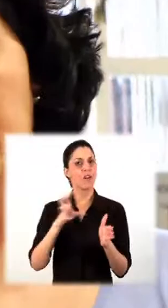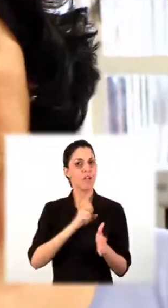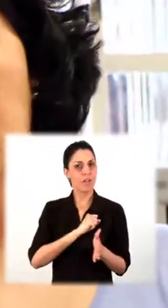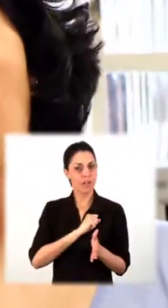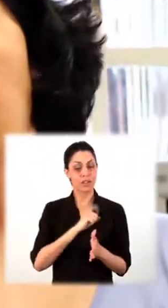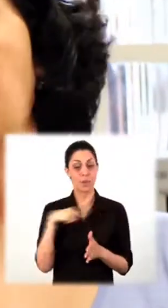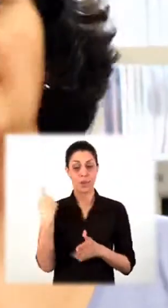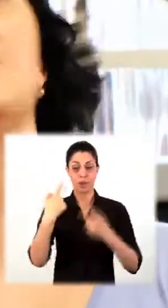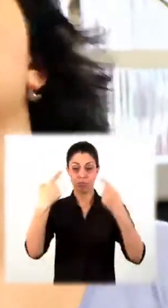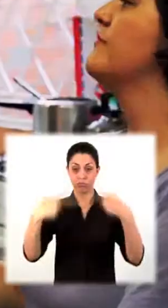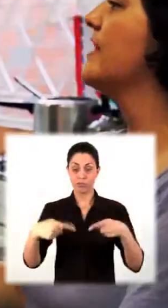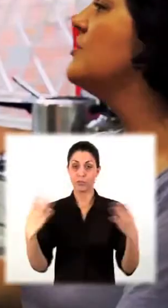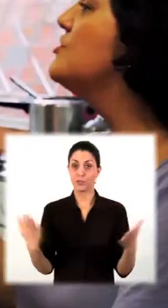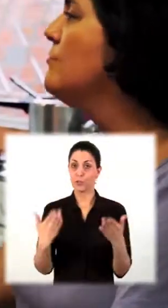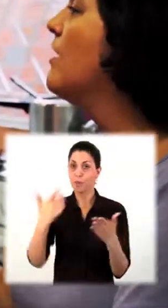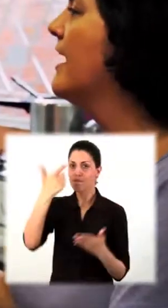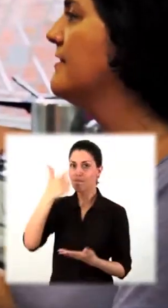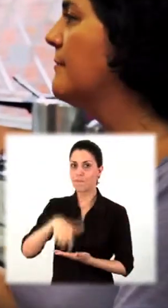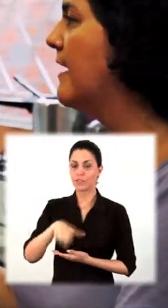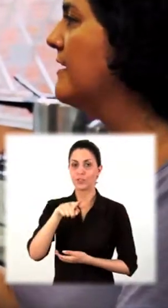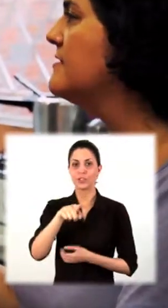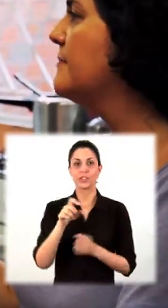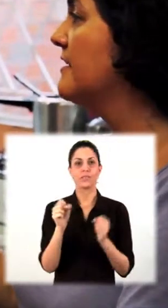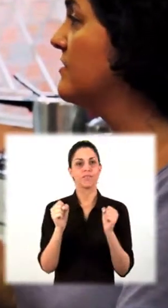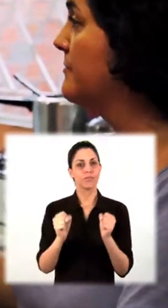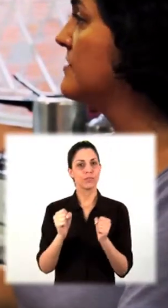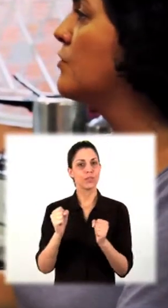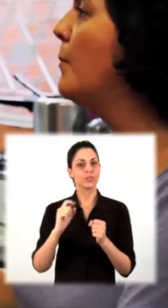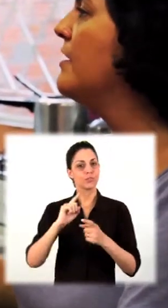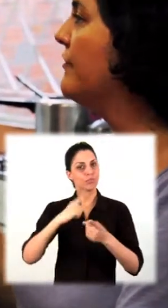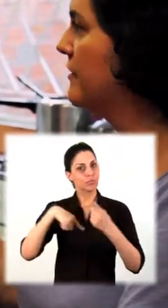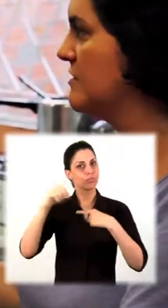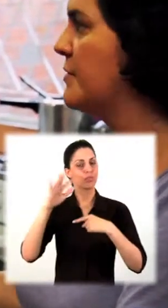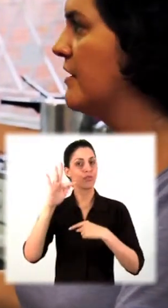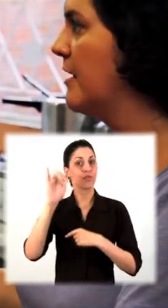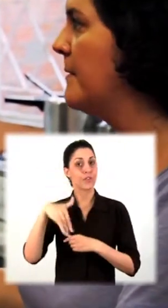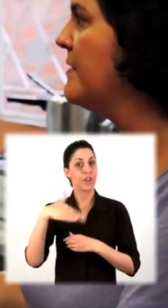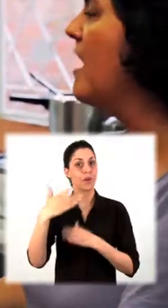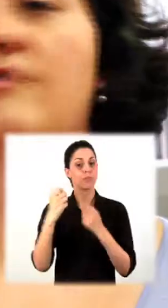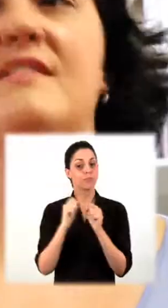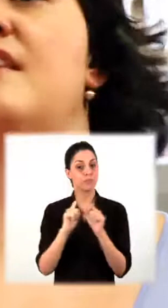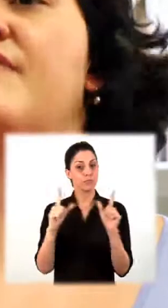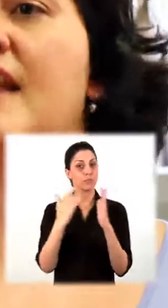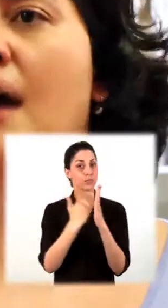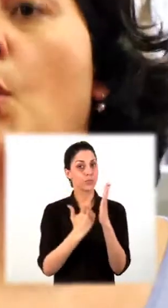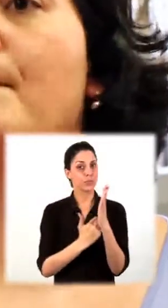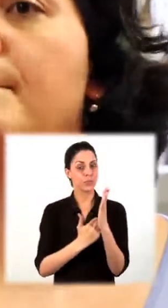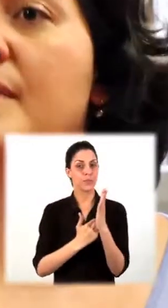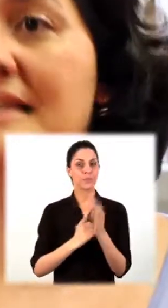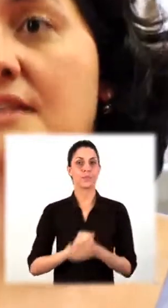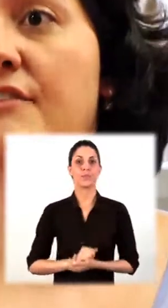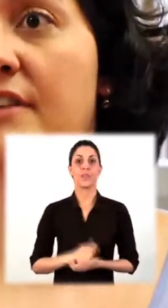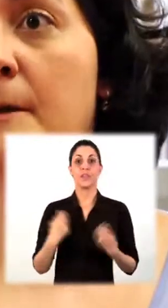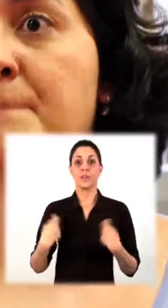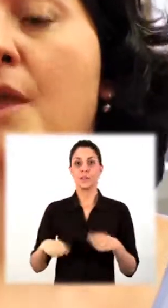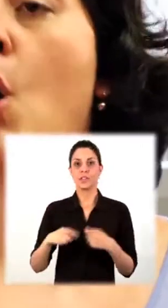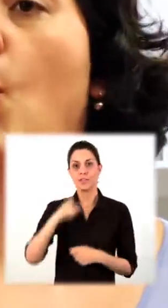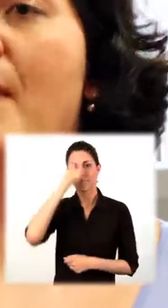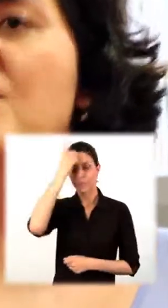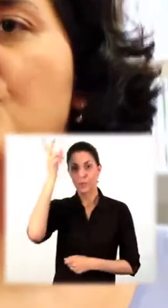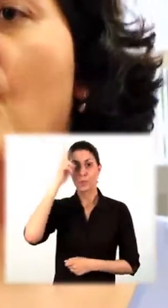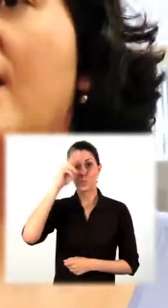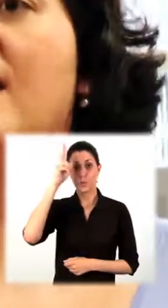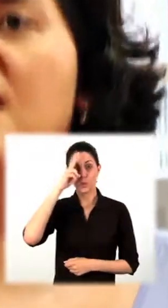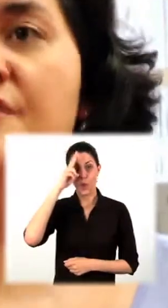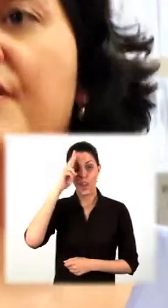de fazer, mas que a gente vai estimular ainda mais para que você possa cumprir ao final desse programa. Você deverá escrever